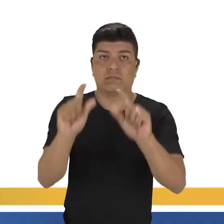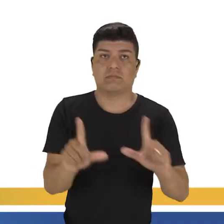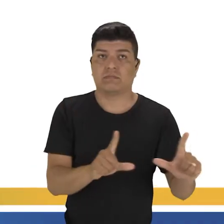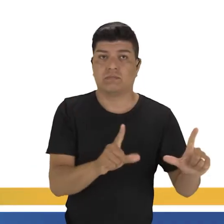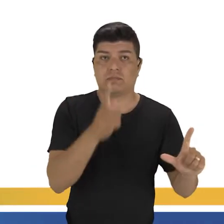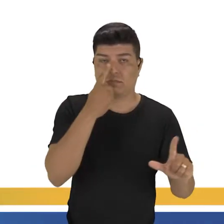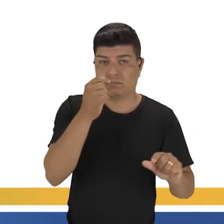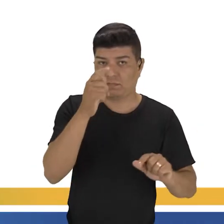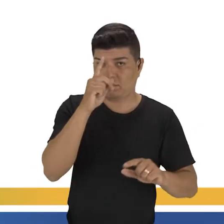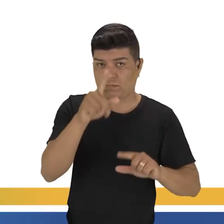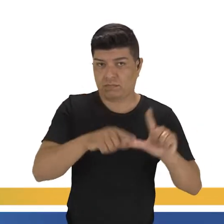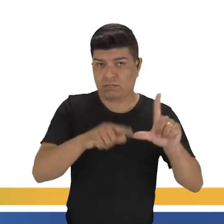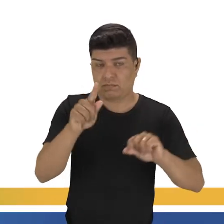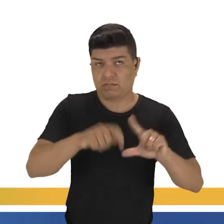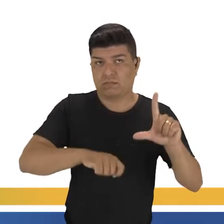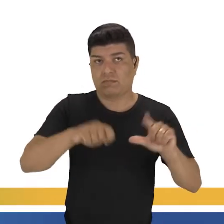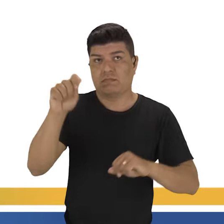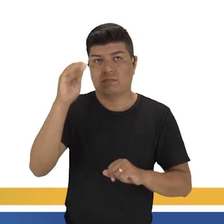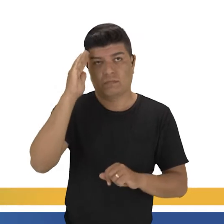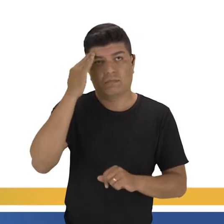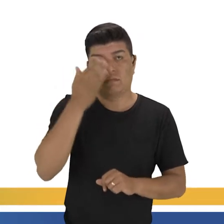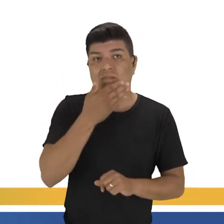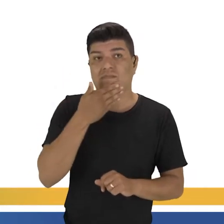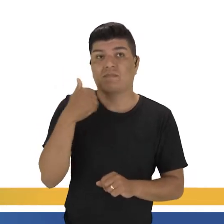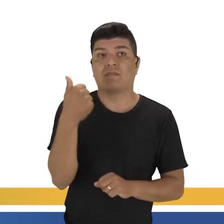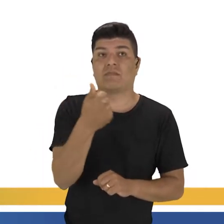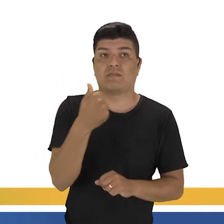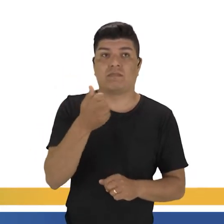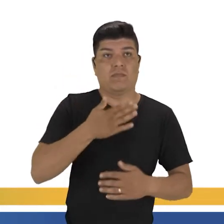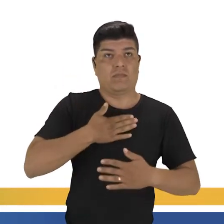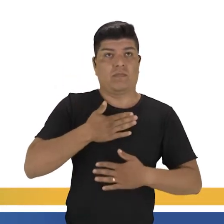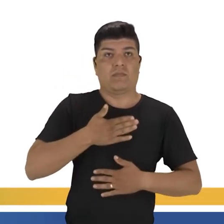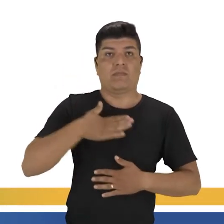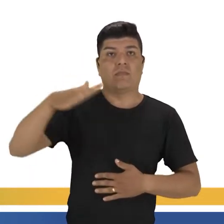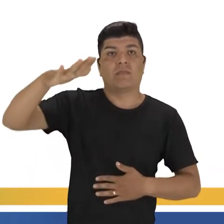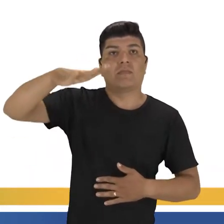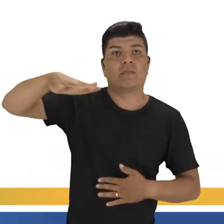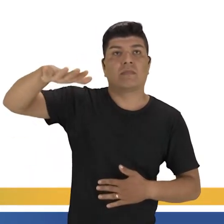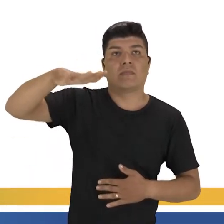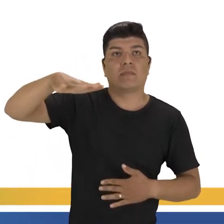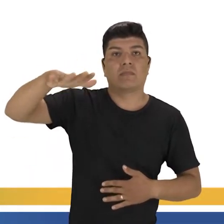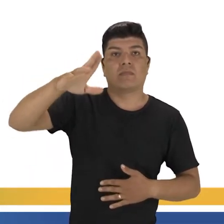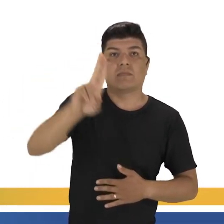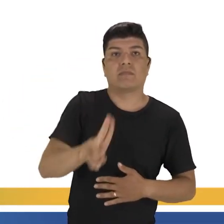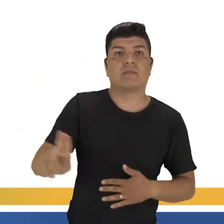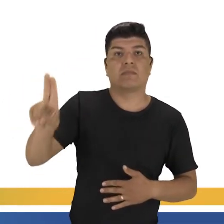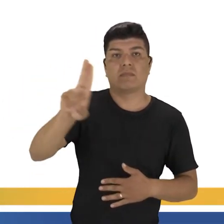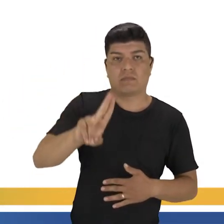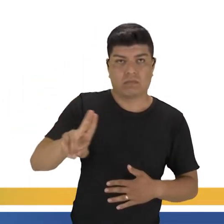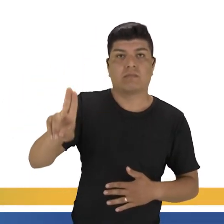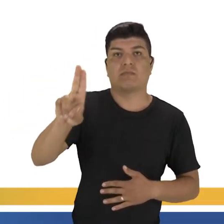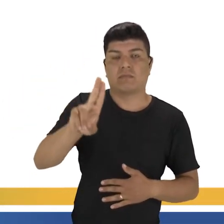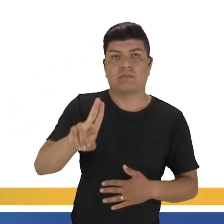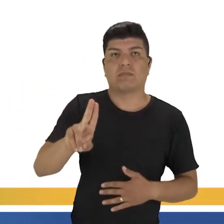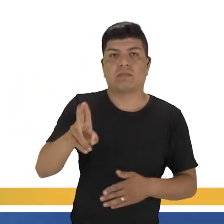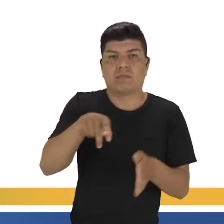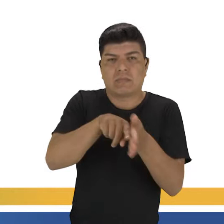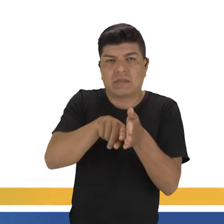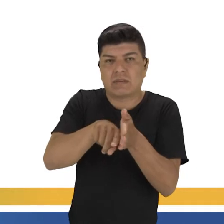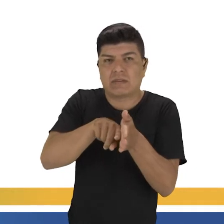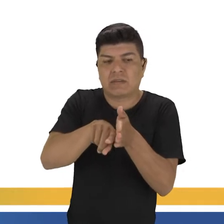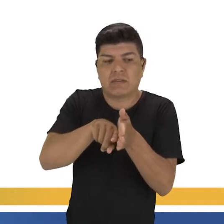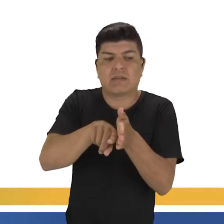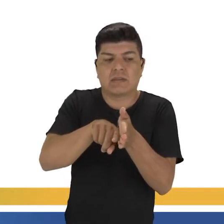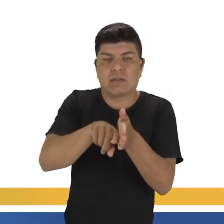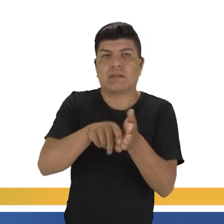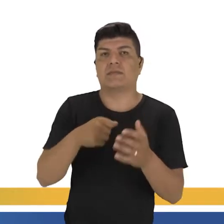que a gente pode entender um pouco melhor. Acima está o corpo, né, que é o instrumento de trabalho, é o objeto de pesquisa e de estudo